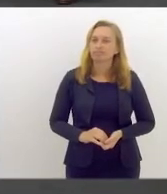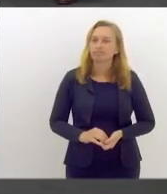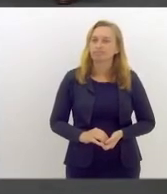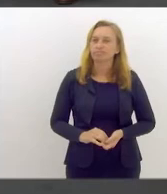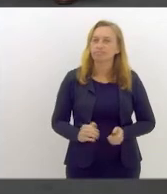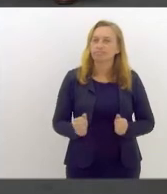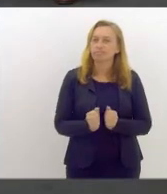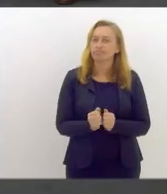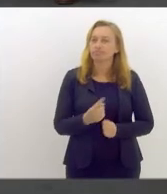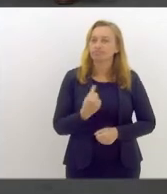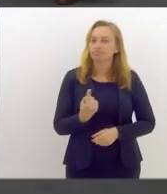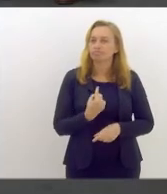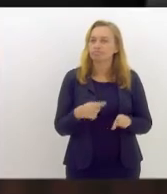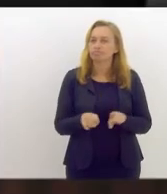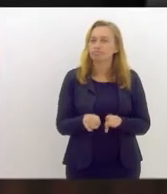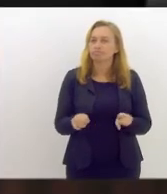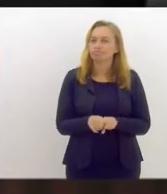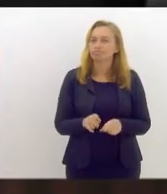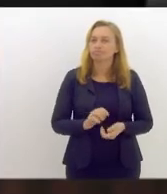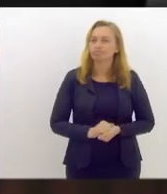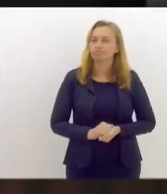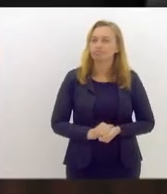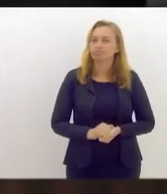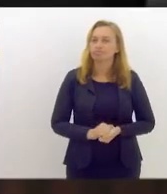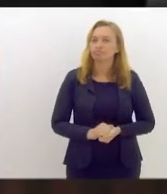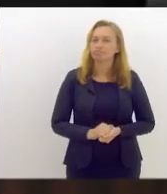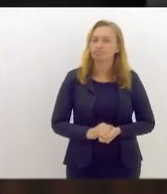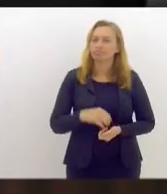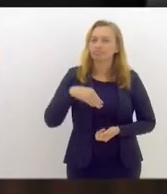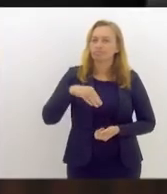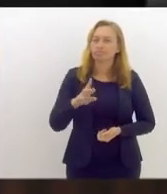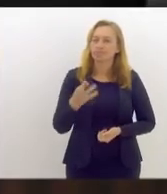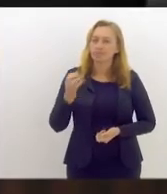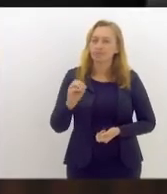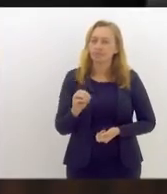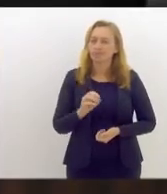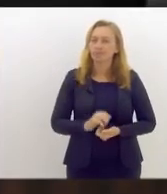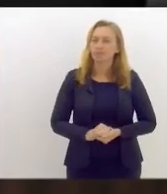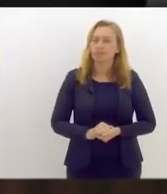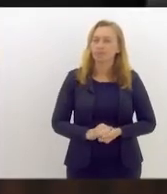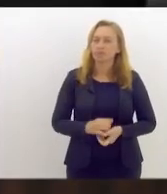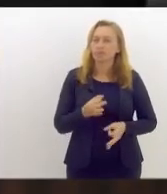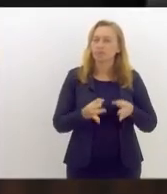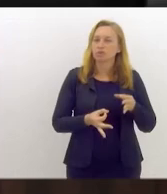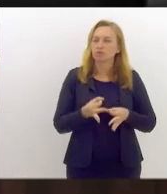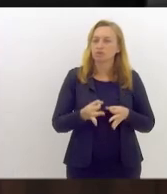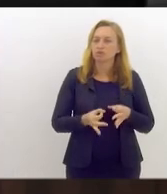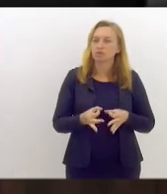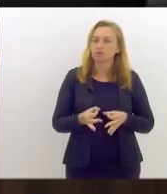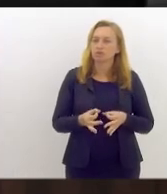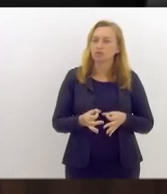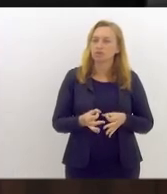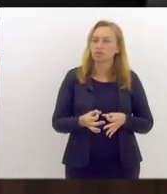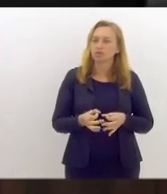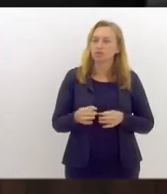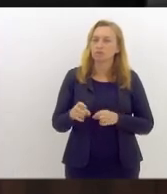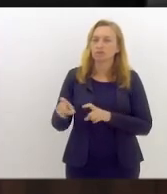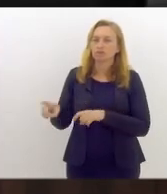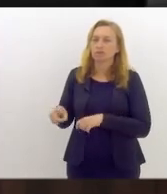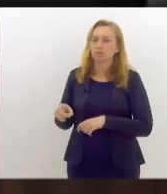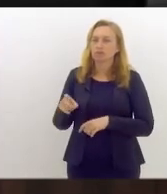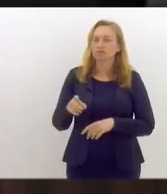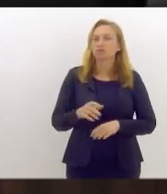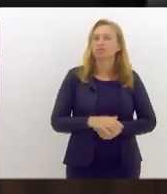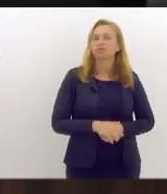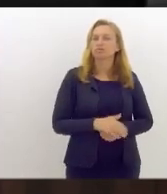estão conosco também Marcelo Alvarenga Leite juiz da nona vara fazenda pública